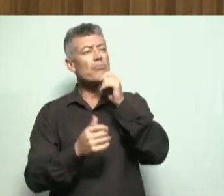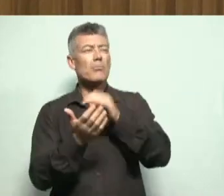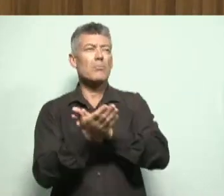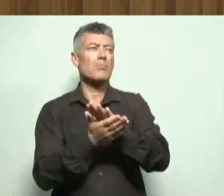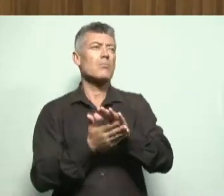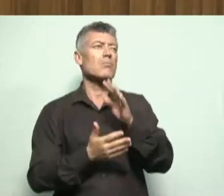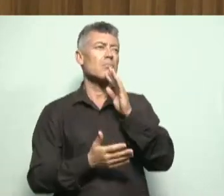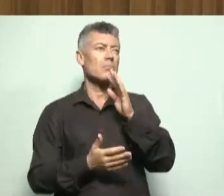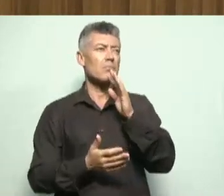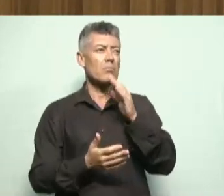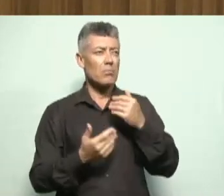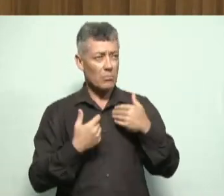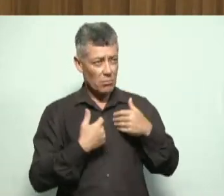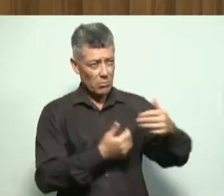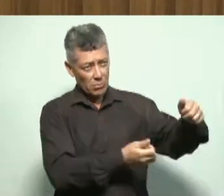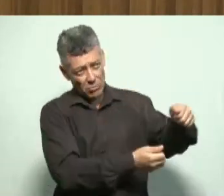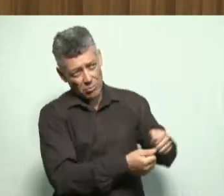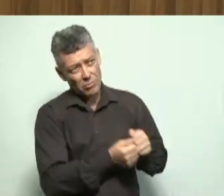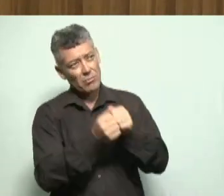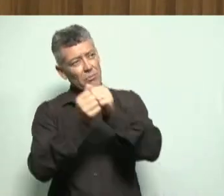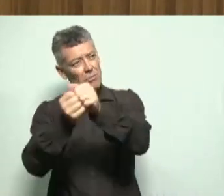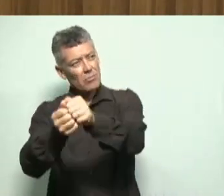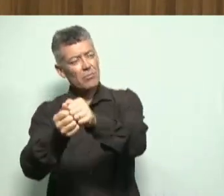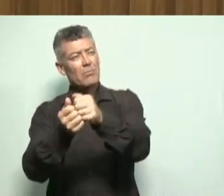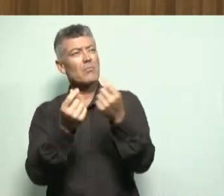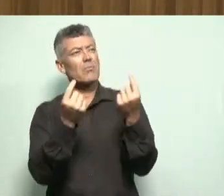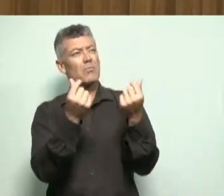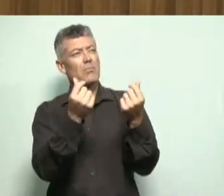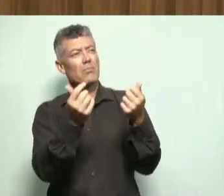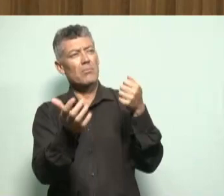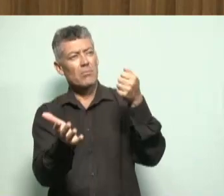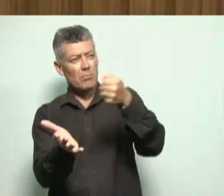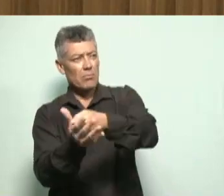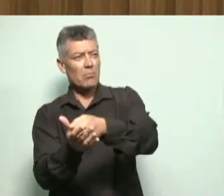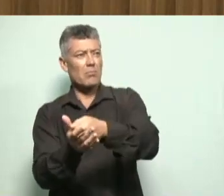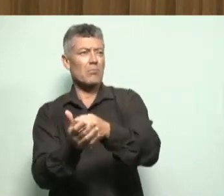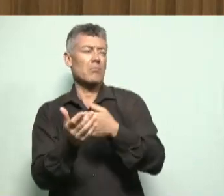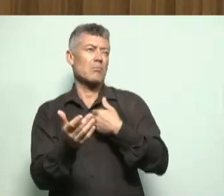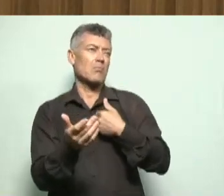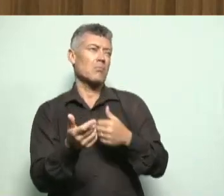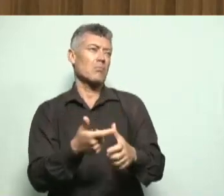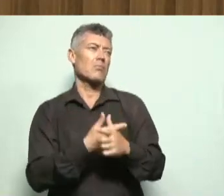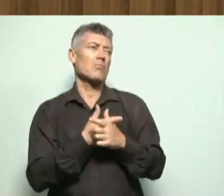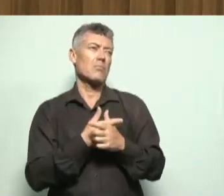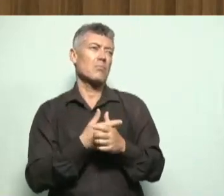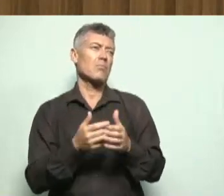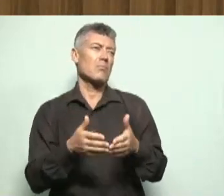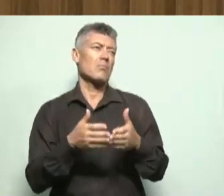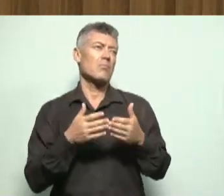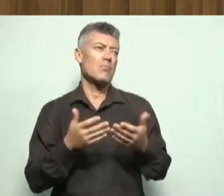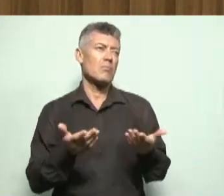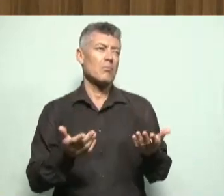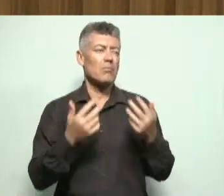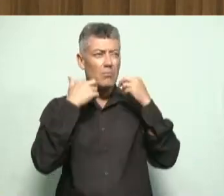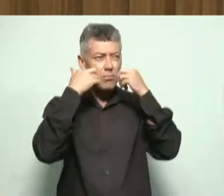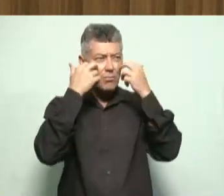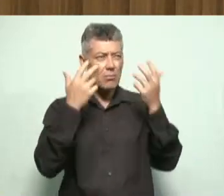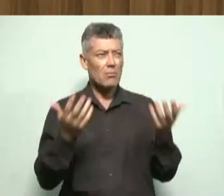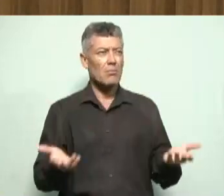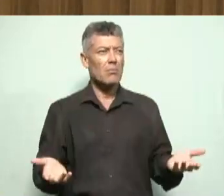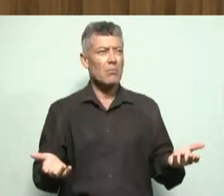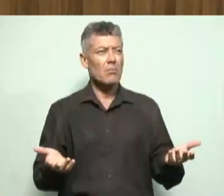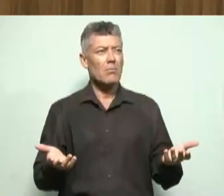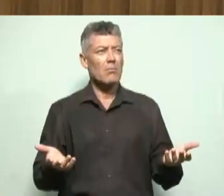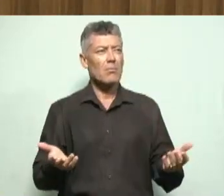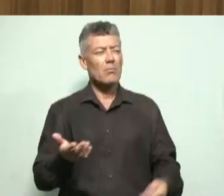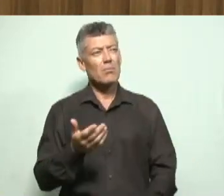que quem levou fui eu, e deu o recurso a meu pedido. Então, gente, pelo amor de Deus, né? Vamos ter vergonha, né? Pelo amor de Deus,